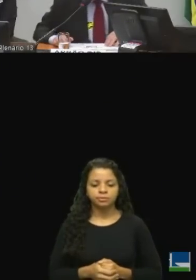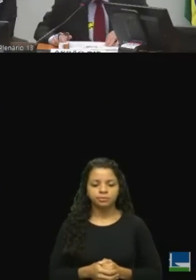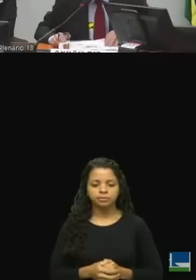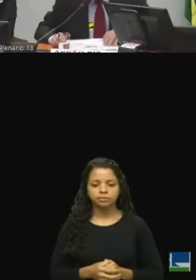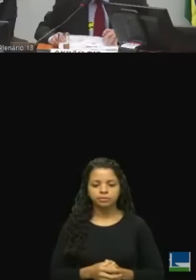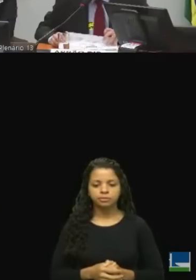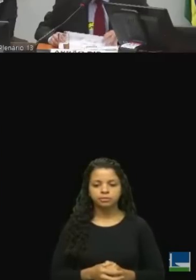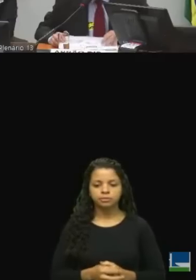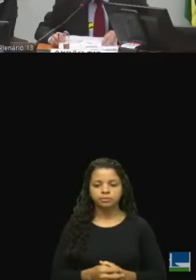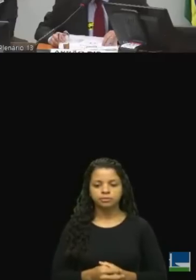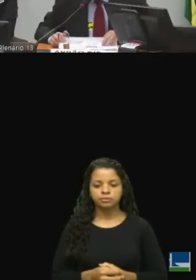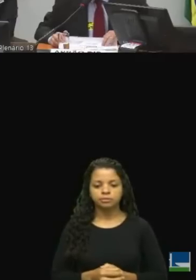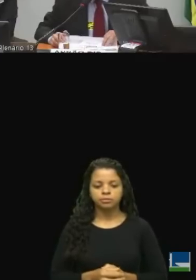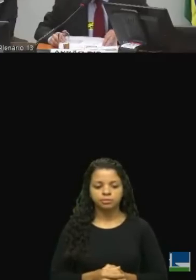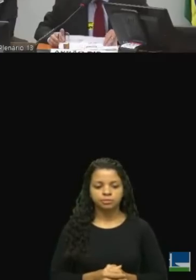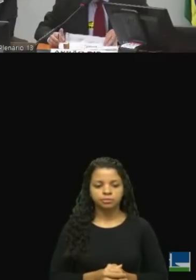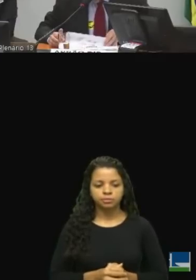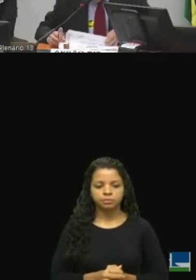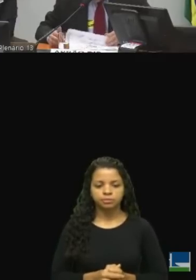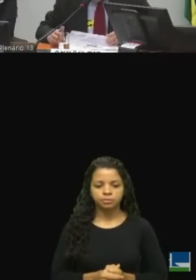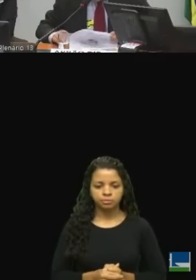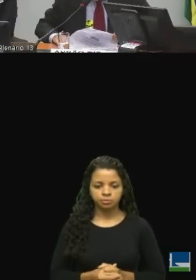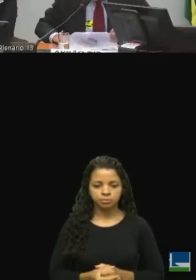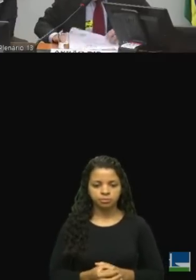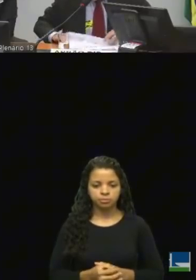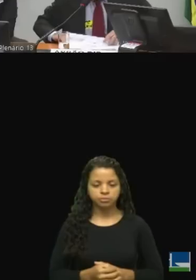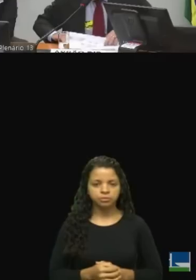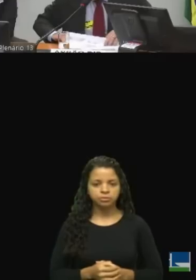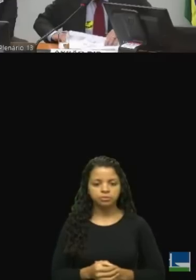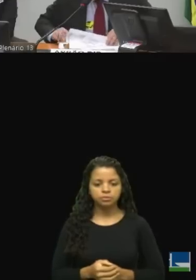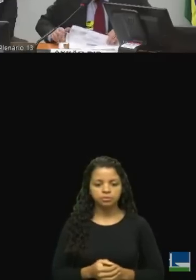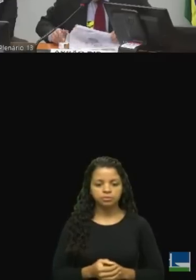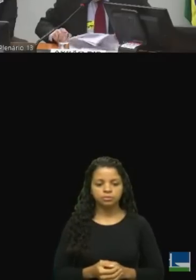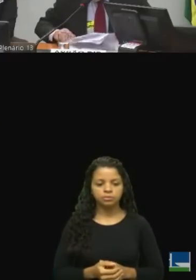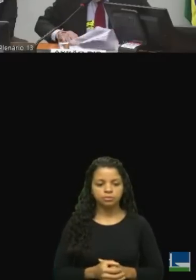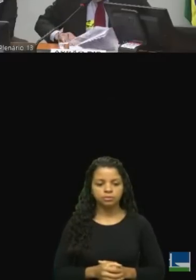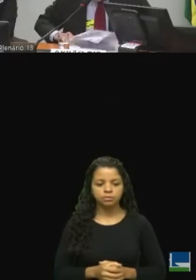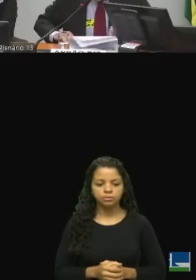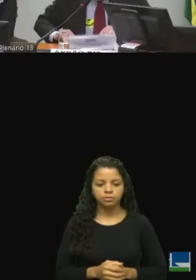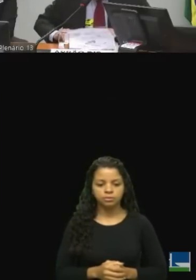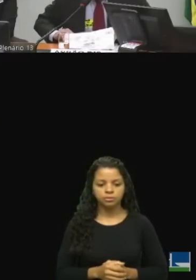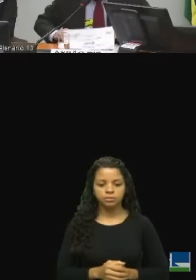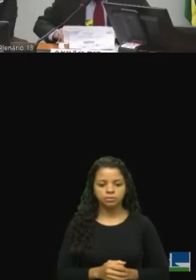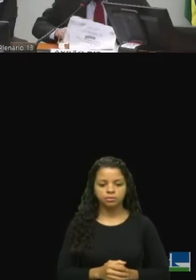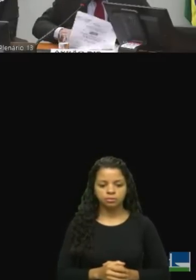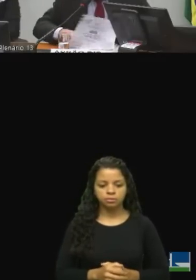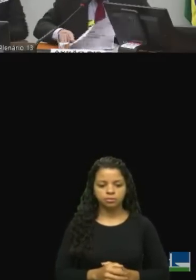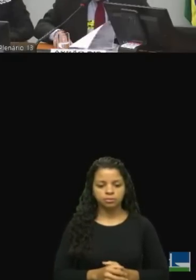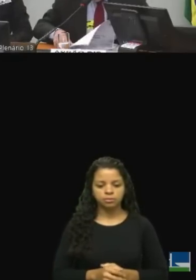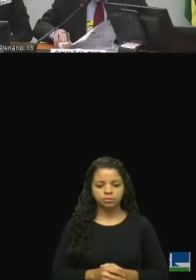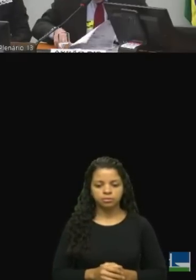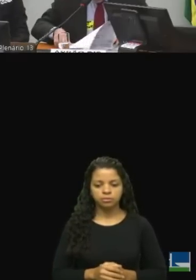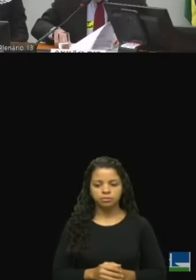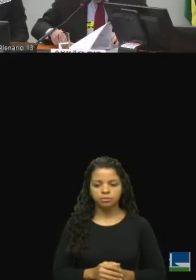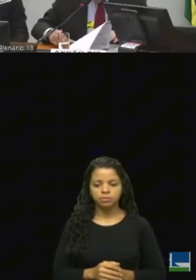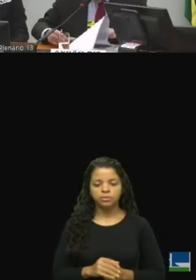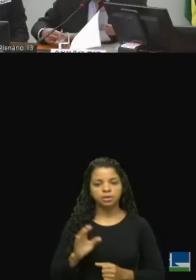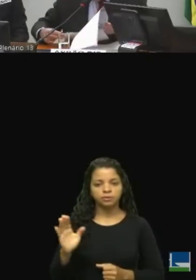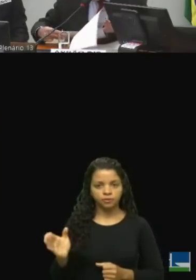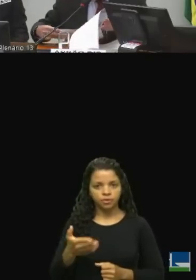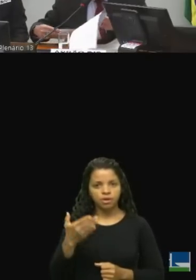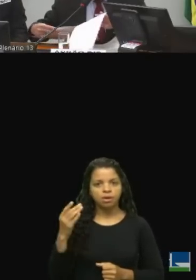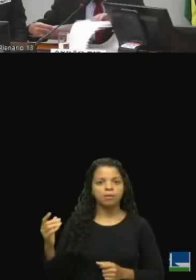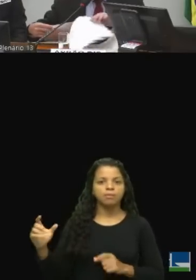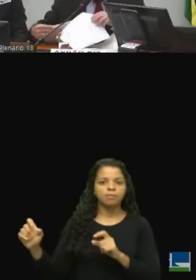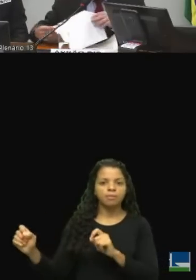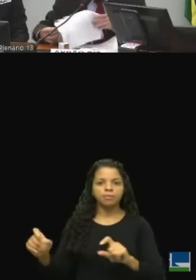item já, que eu faço uma apresentação, eu só vou seguir por aqui, que senão, se você puder ir para a importância